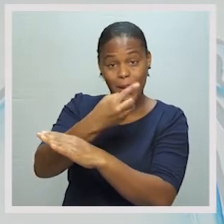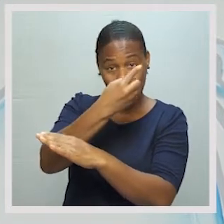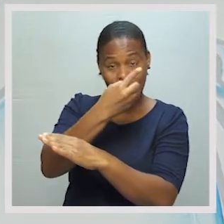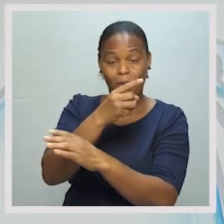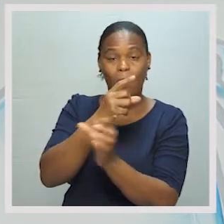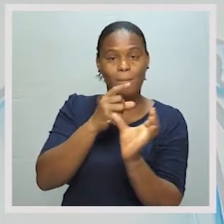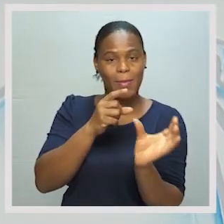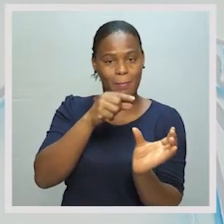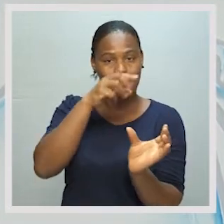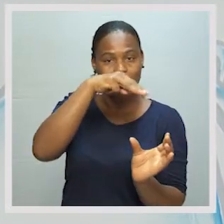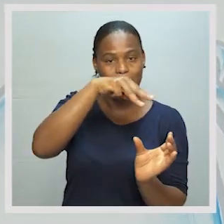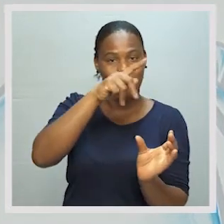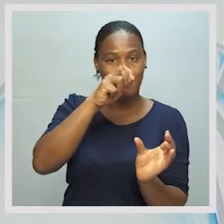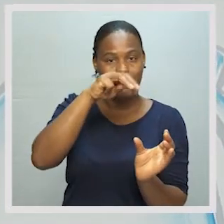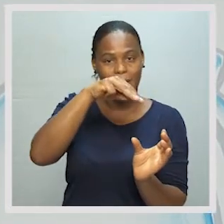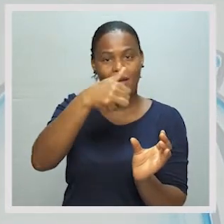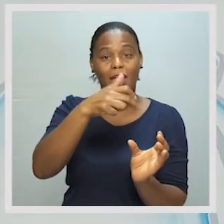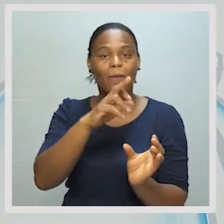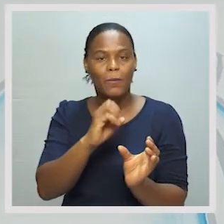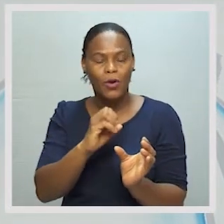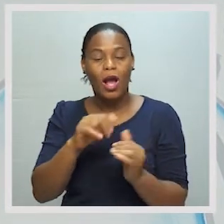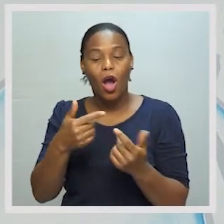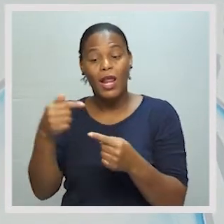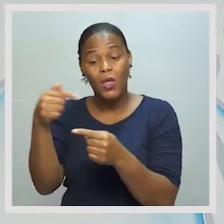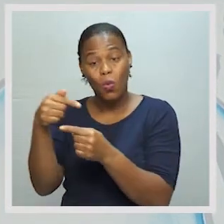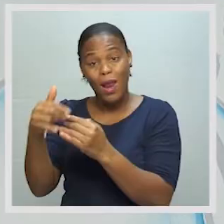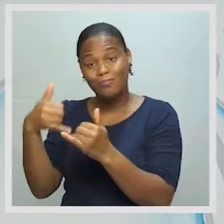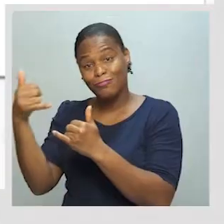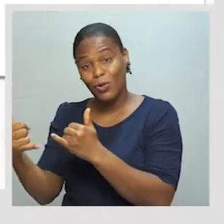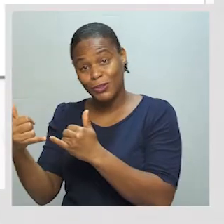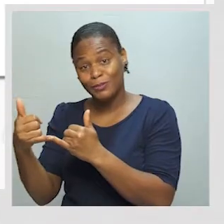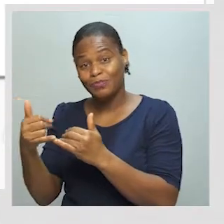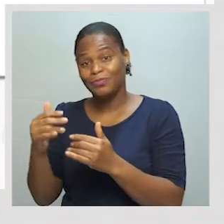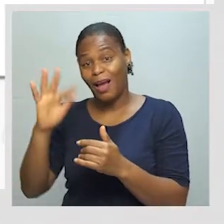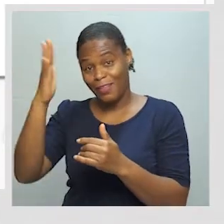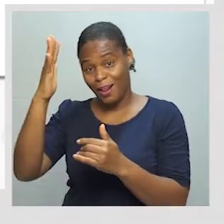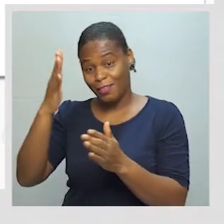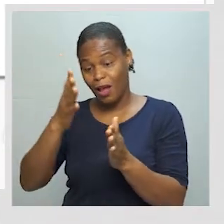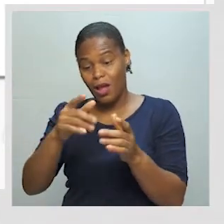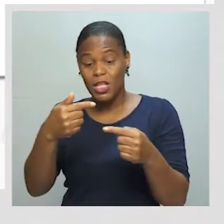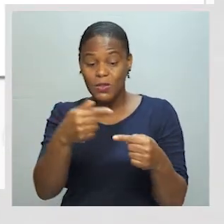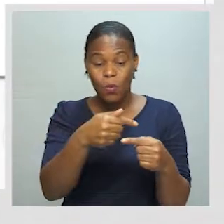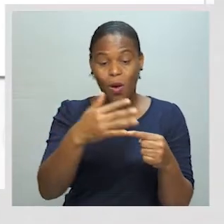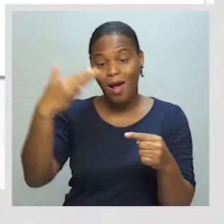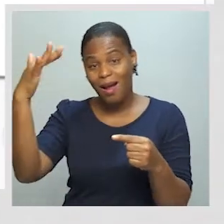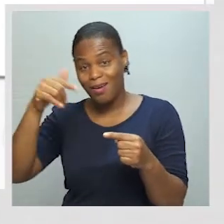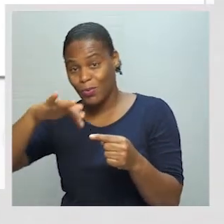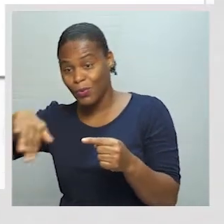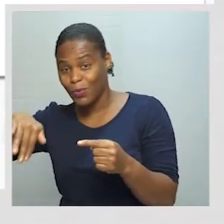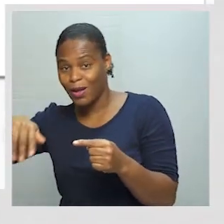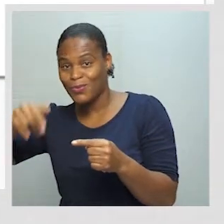primeiro membro. E o que está depois do sinal igual, ou seja, à direita do sinal,